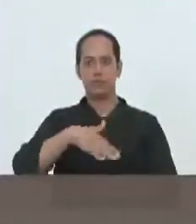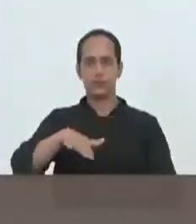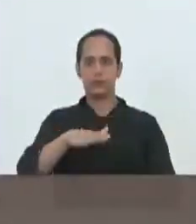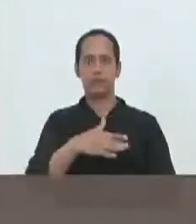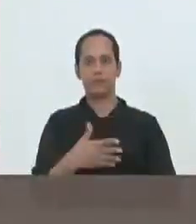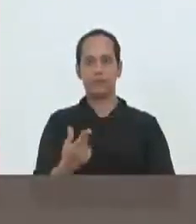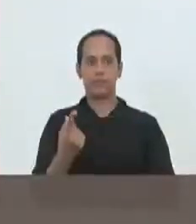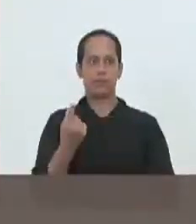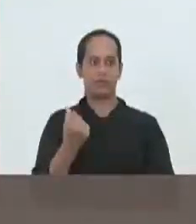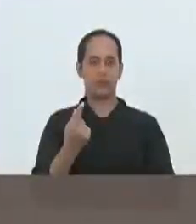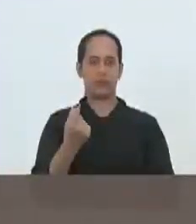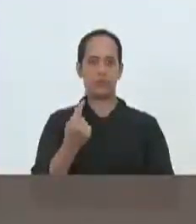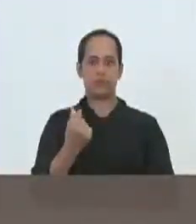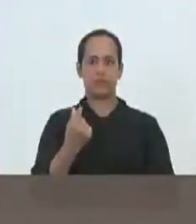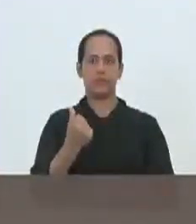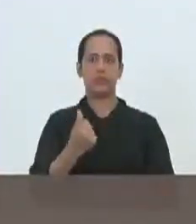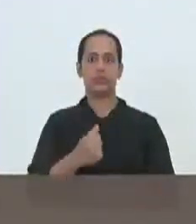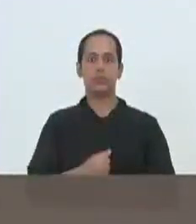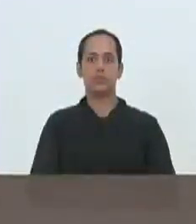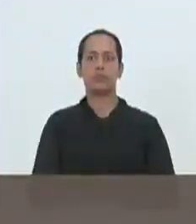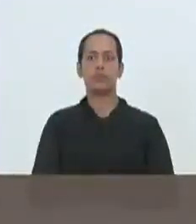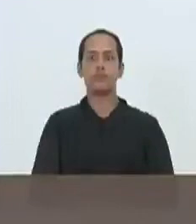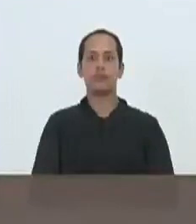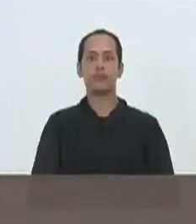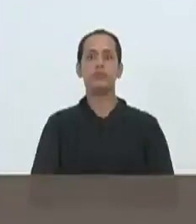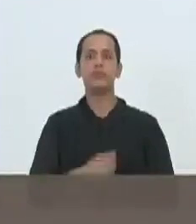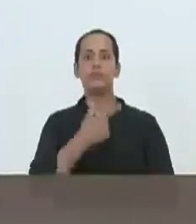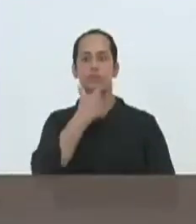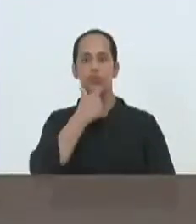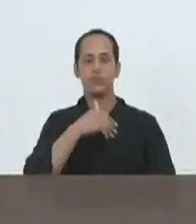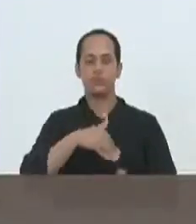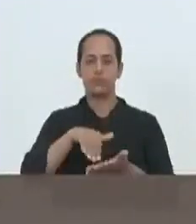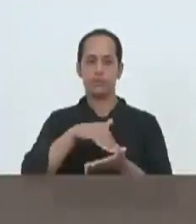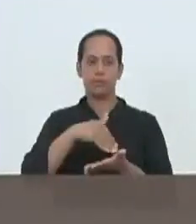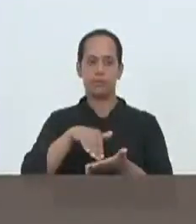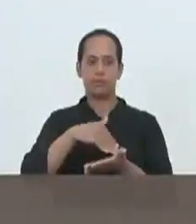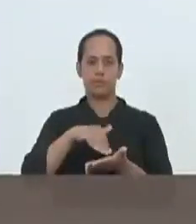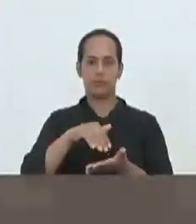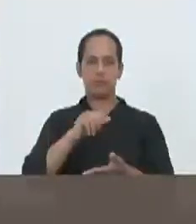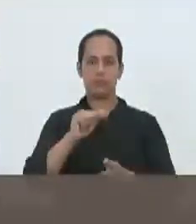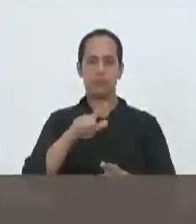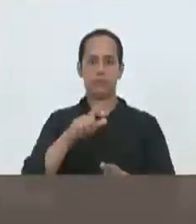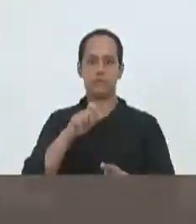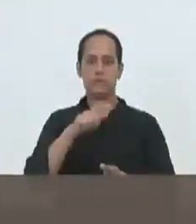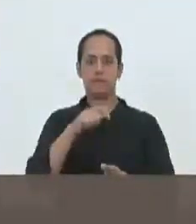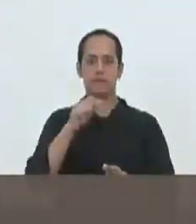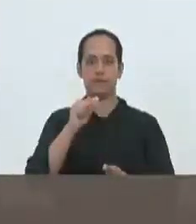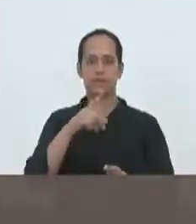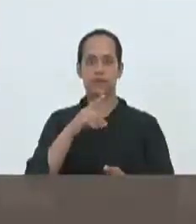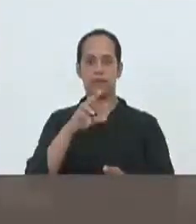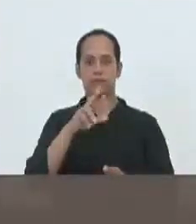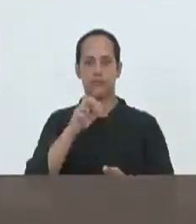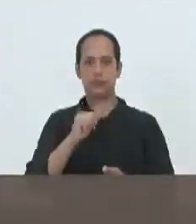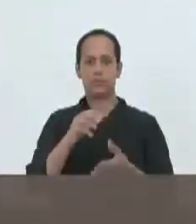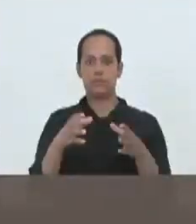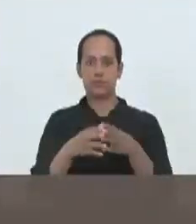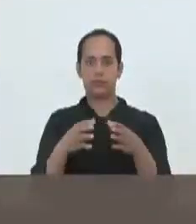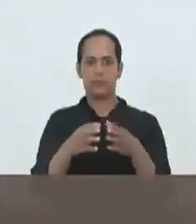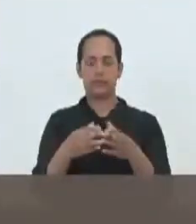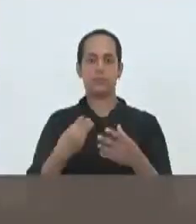Dr Alexandre dentista nosso secretário E a equipe da secretária da Fazenda já está presente Então declaro aberto